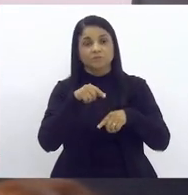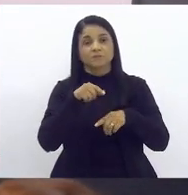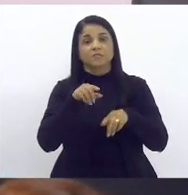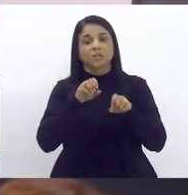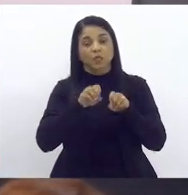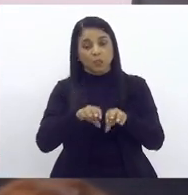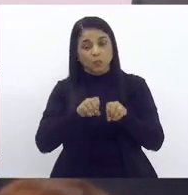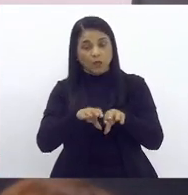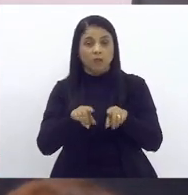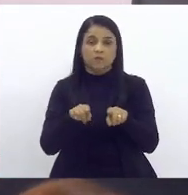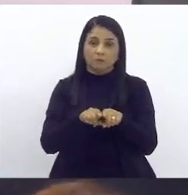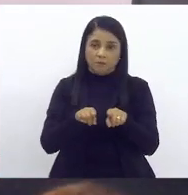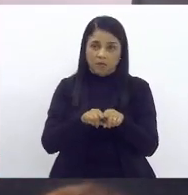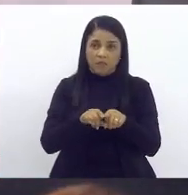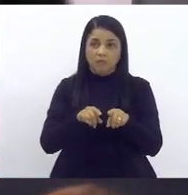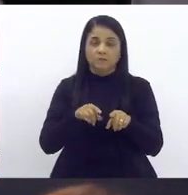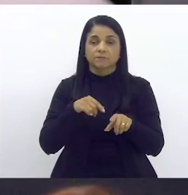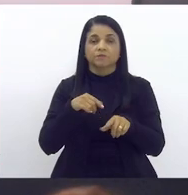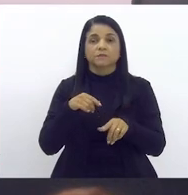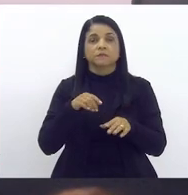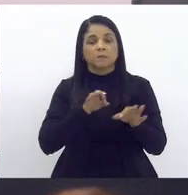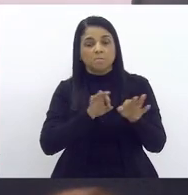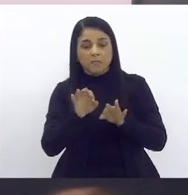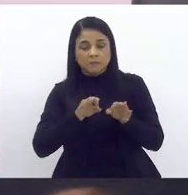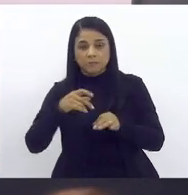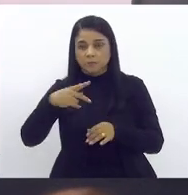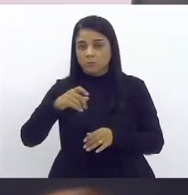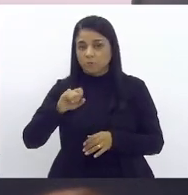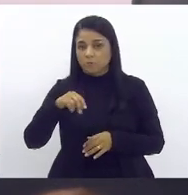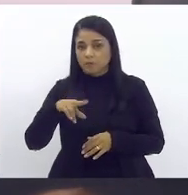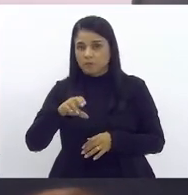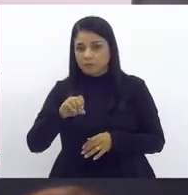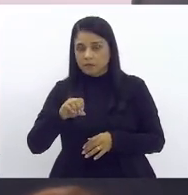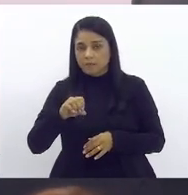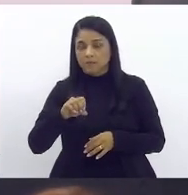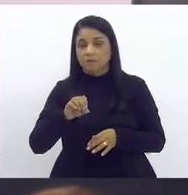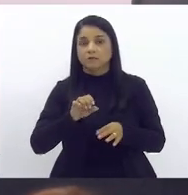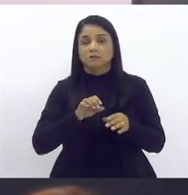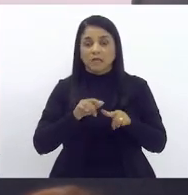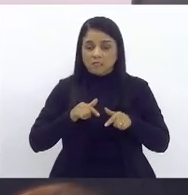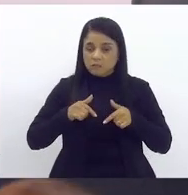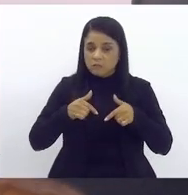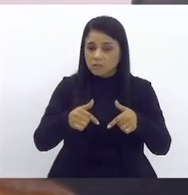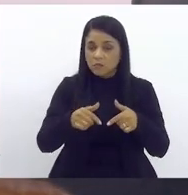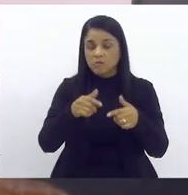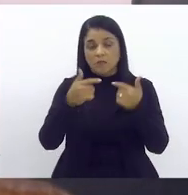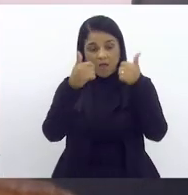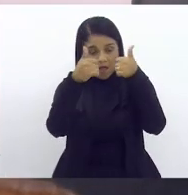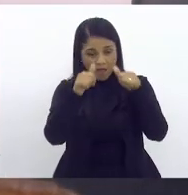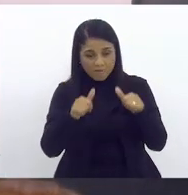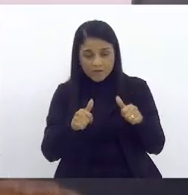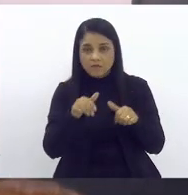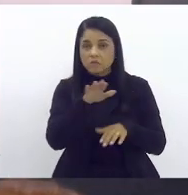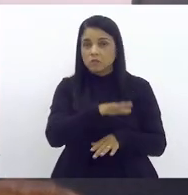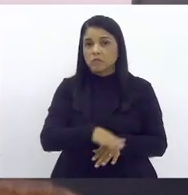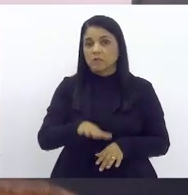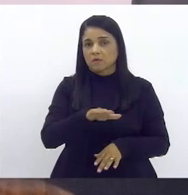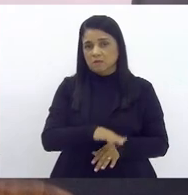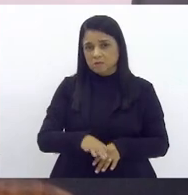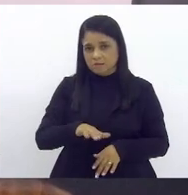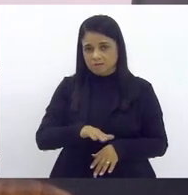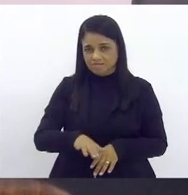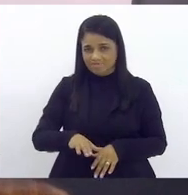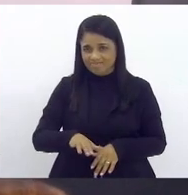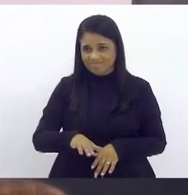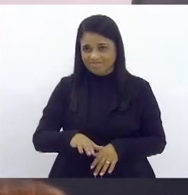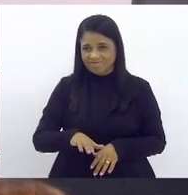educar. Nós participamos do planejamento, da execução e da avaliação das crianças.